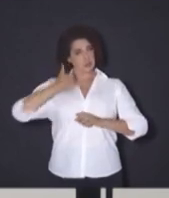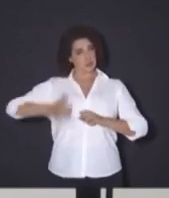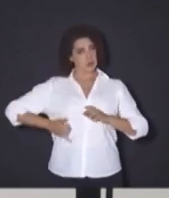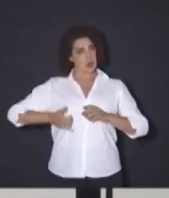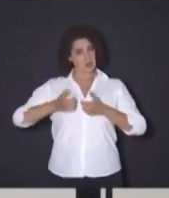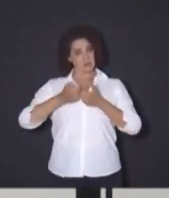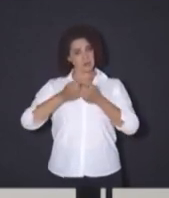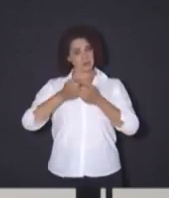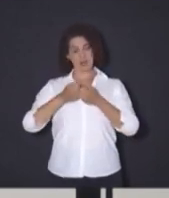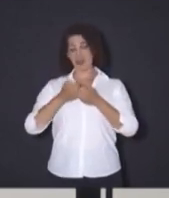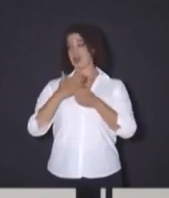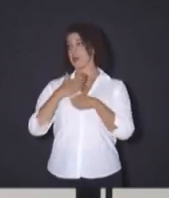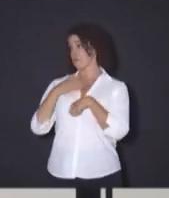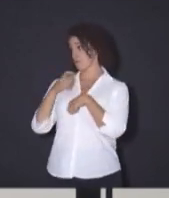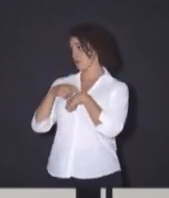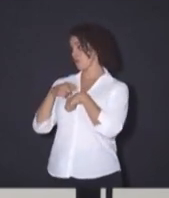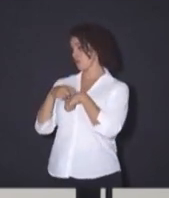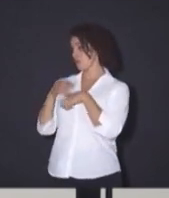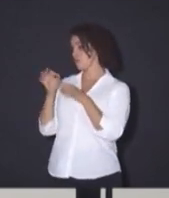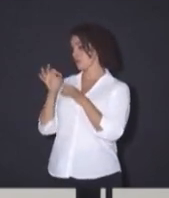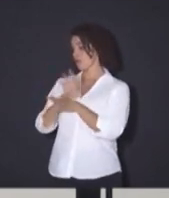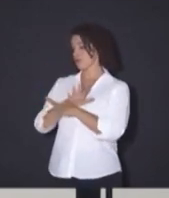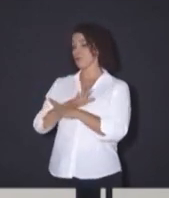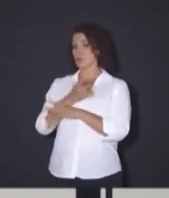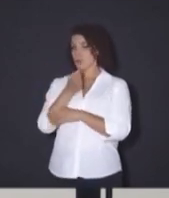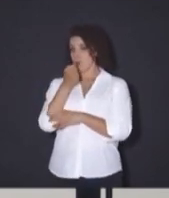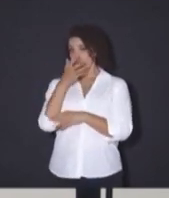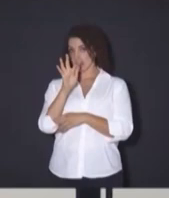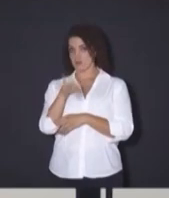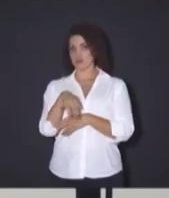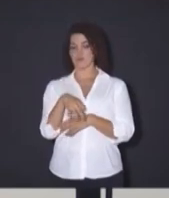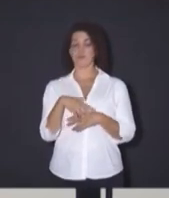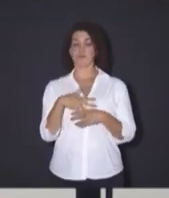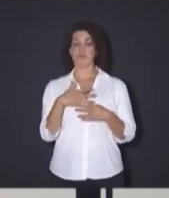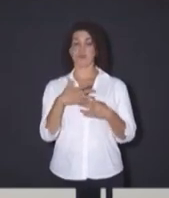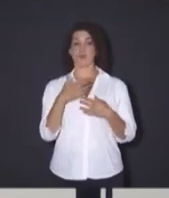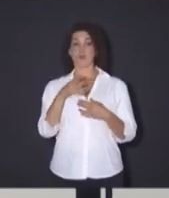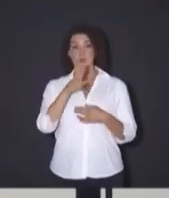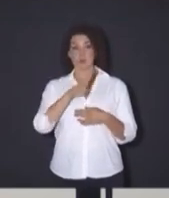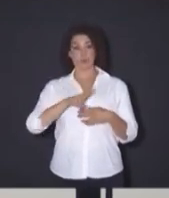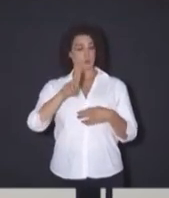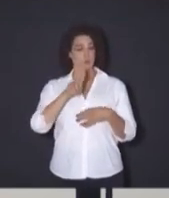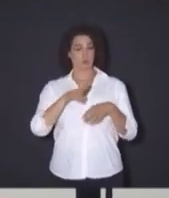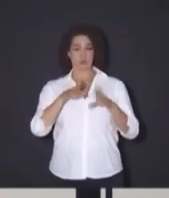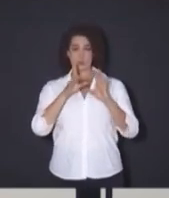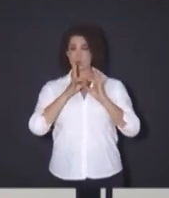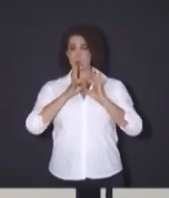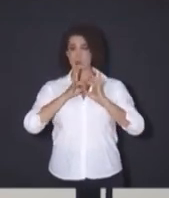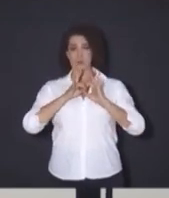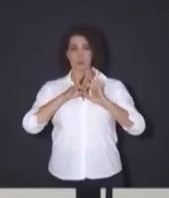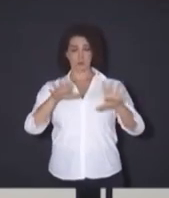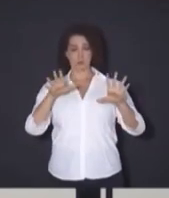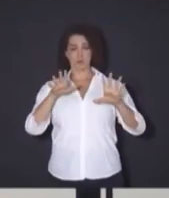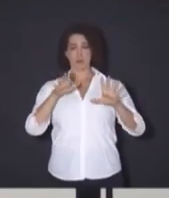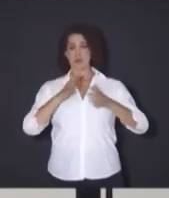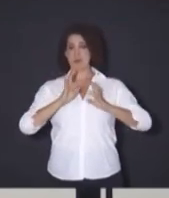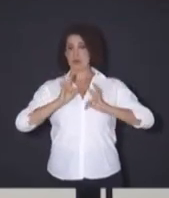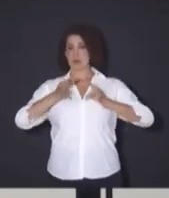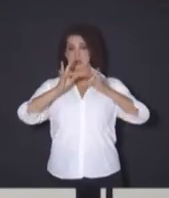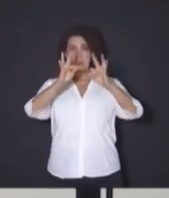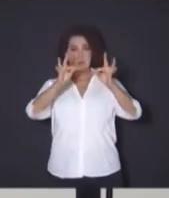Meu tempo já acabou, estou terminando. Usem os seus celulares. Usem todas as